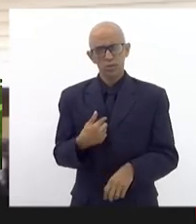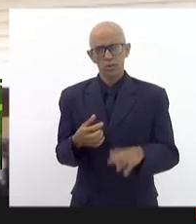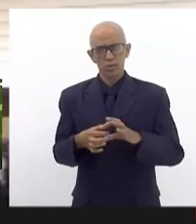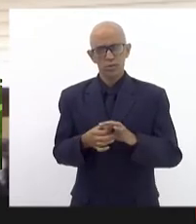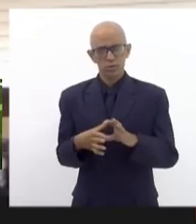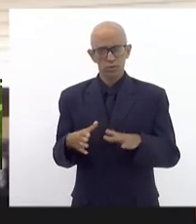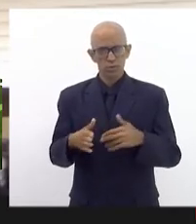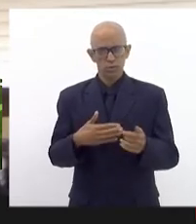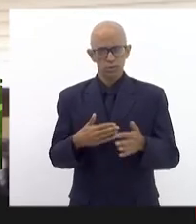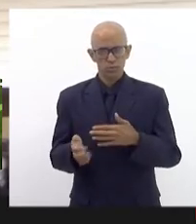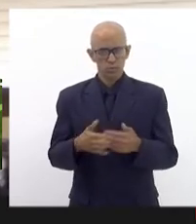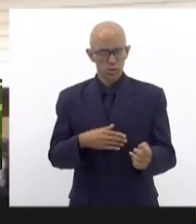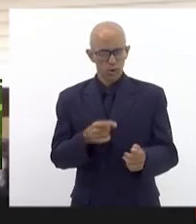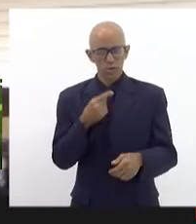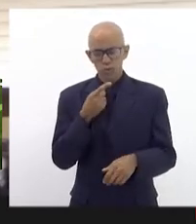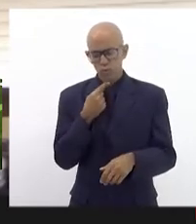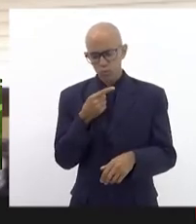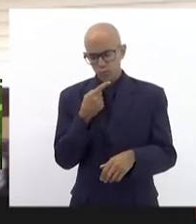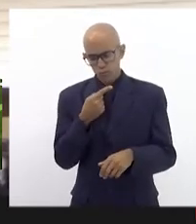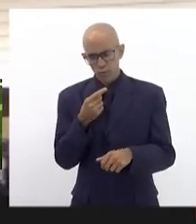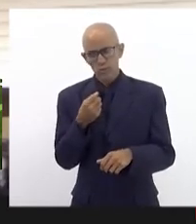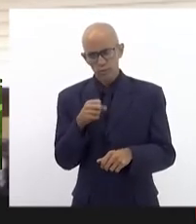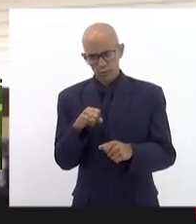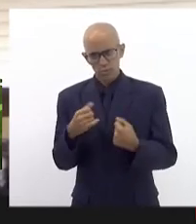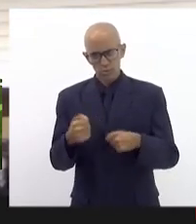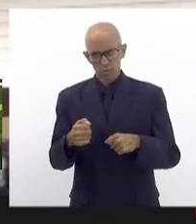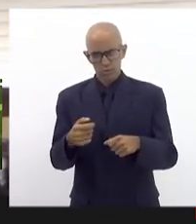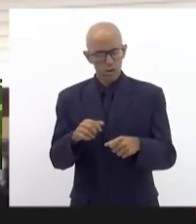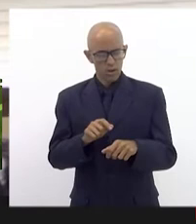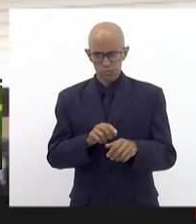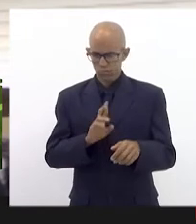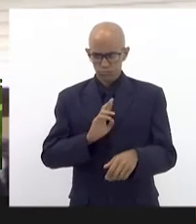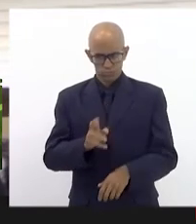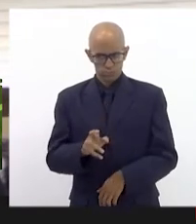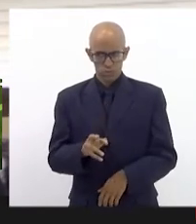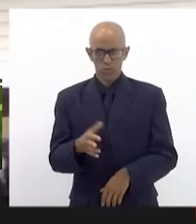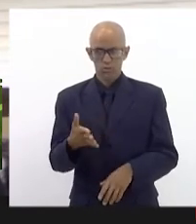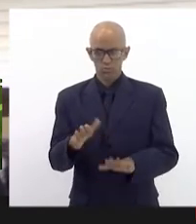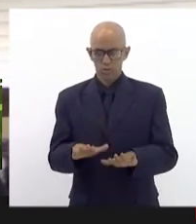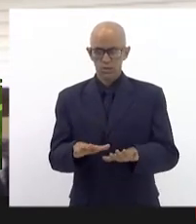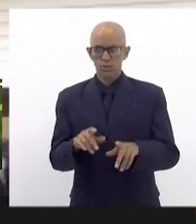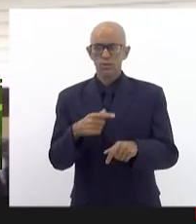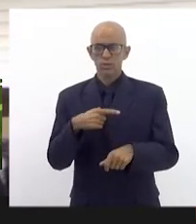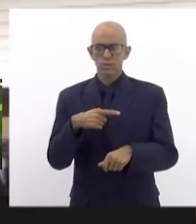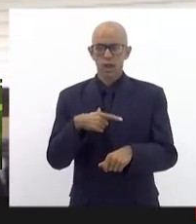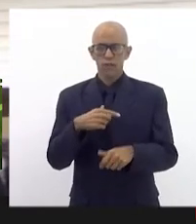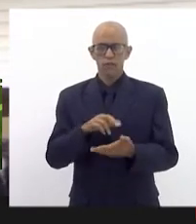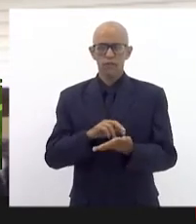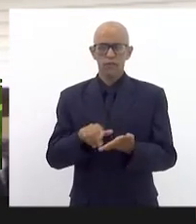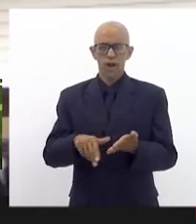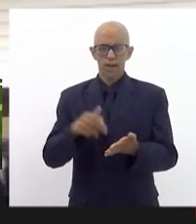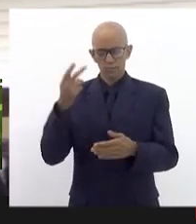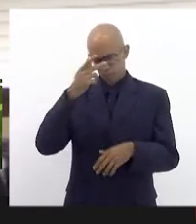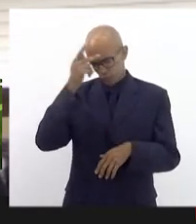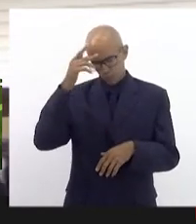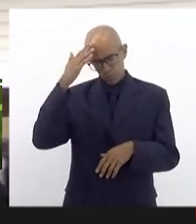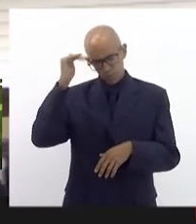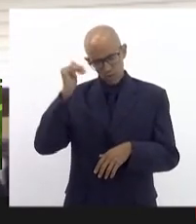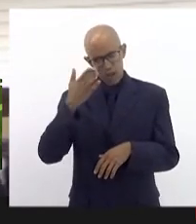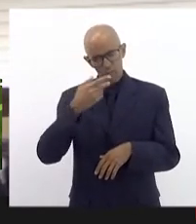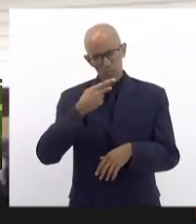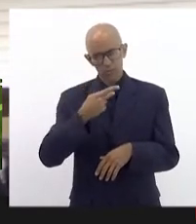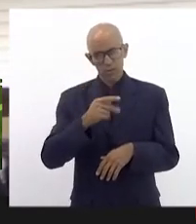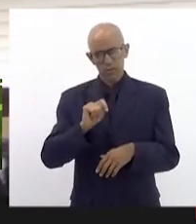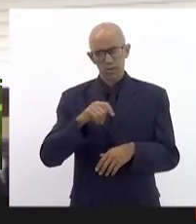para qualquer dúvida que eu puder contribuir, né? Mas eu já tenho vários decanos aqui contribuindo bastante